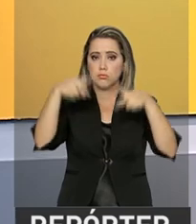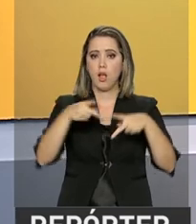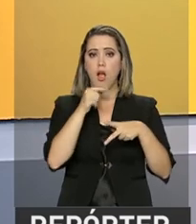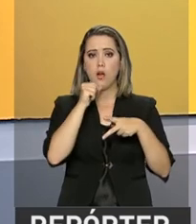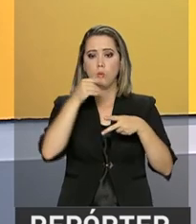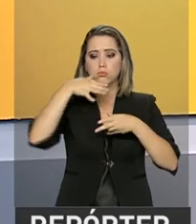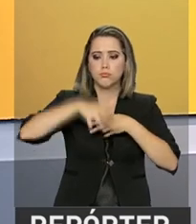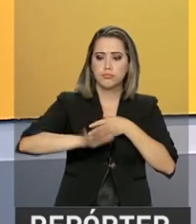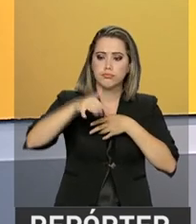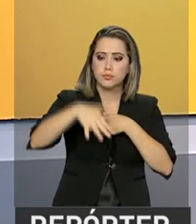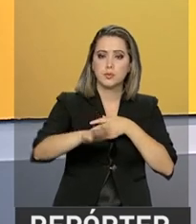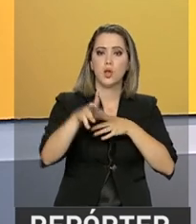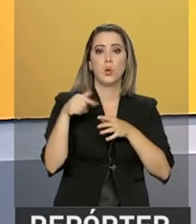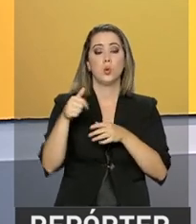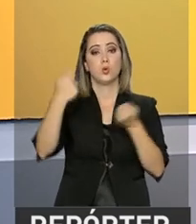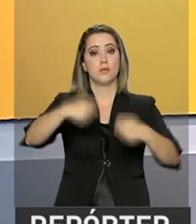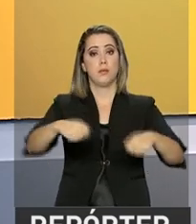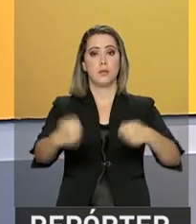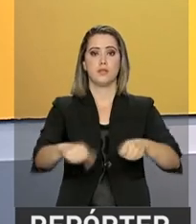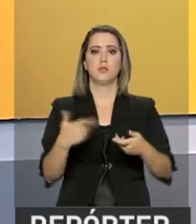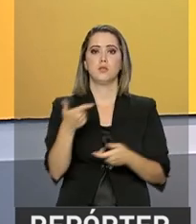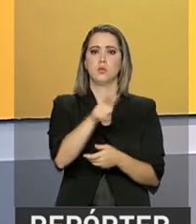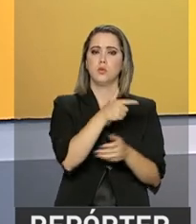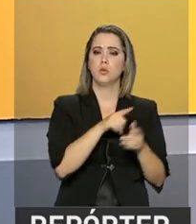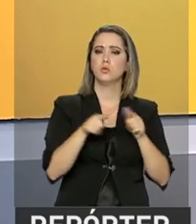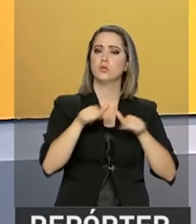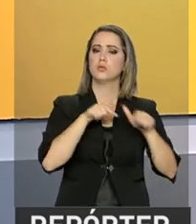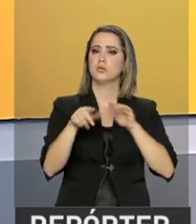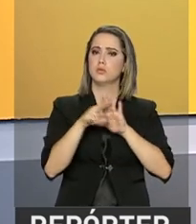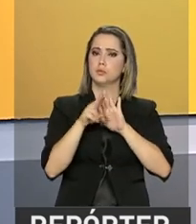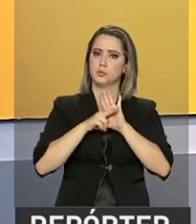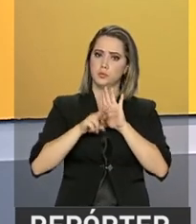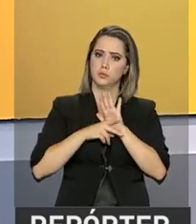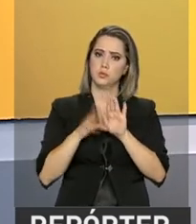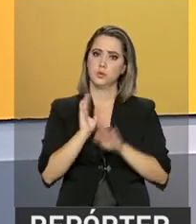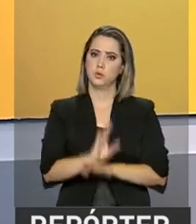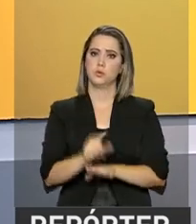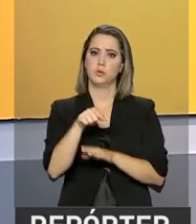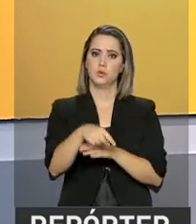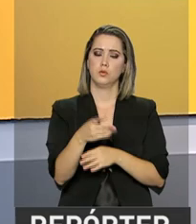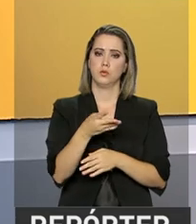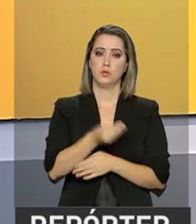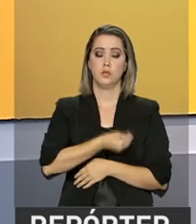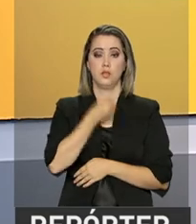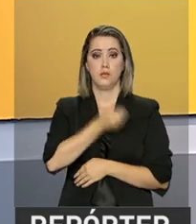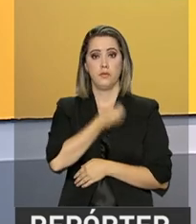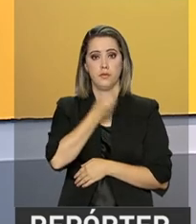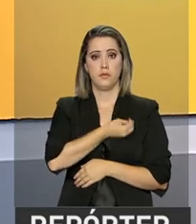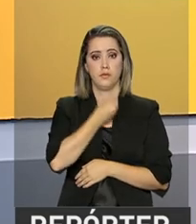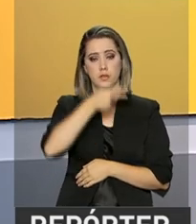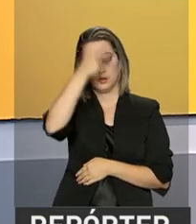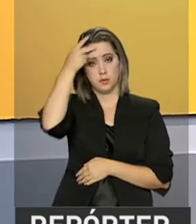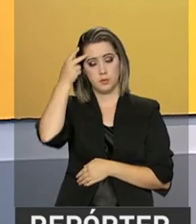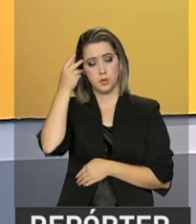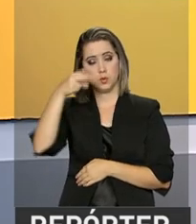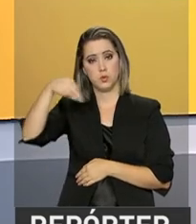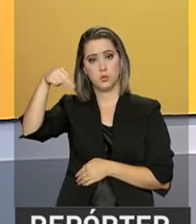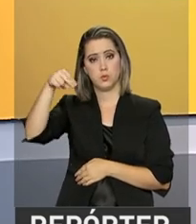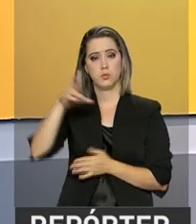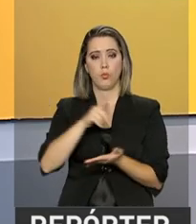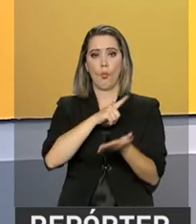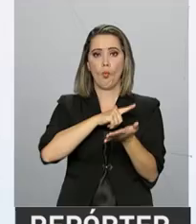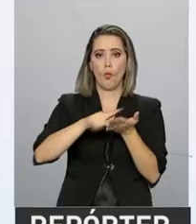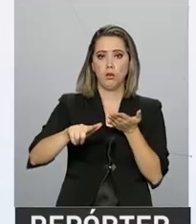levar água a quem precisa. Outras ações foram tomadas ainda para ajudar no convívio do nordestino com a